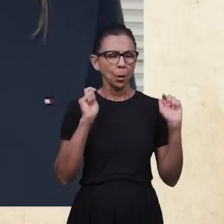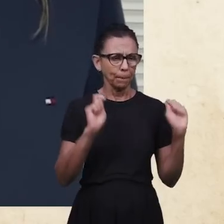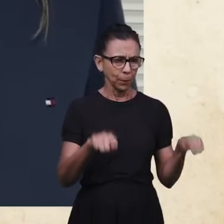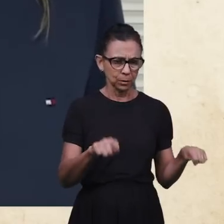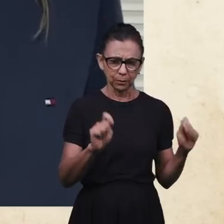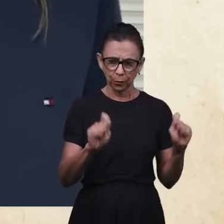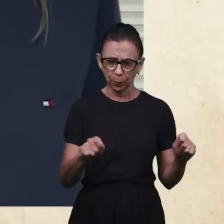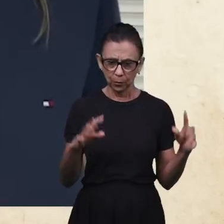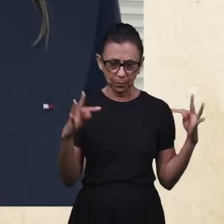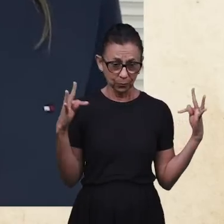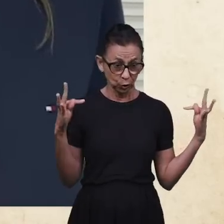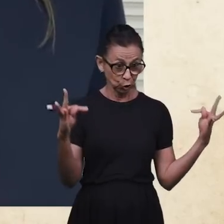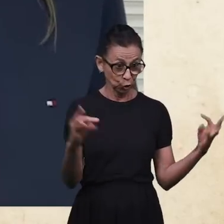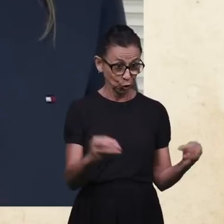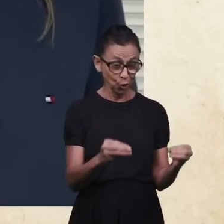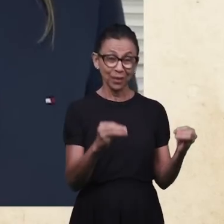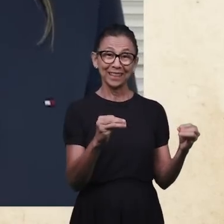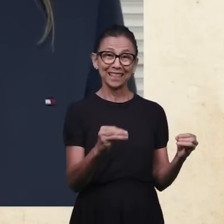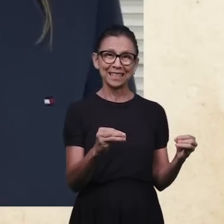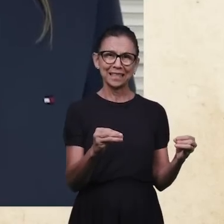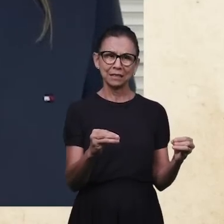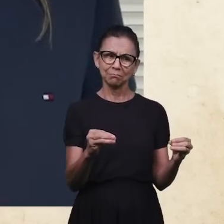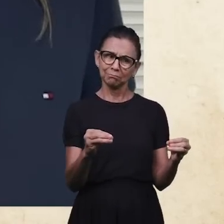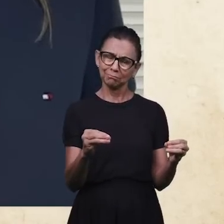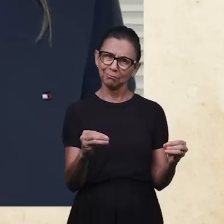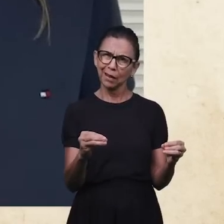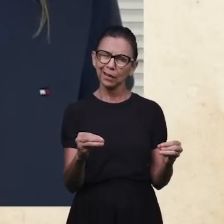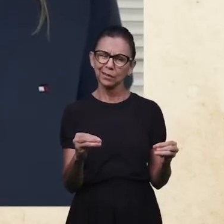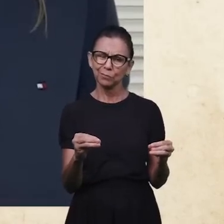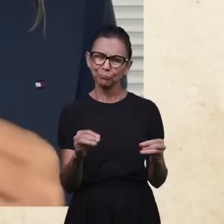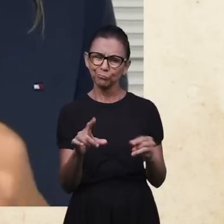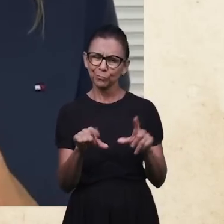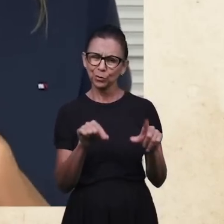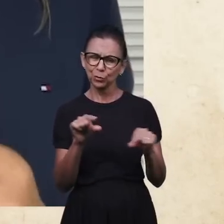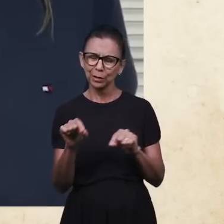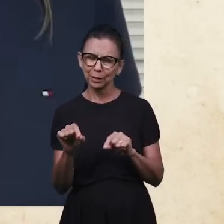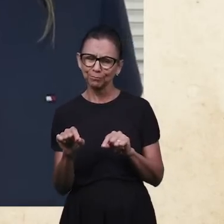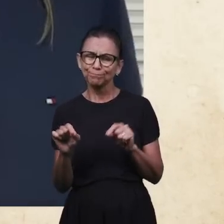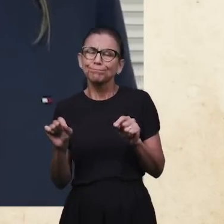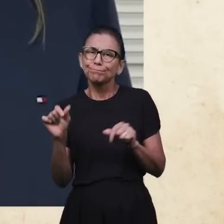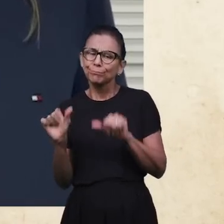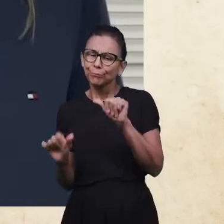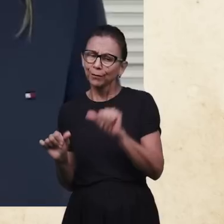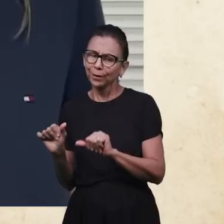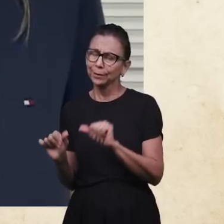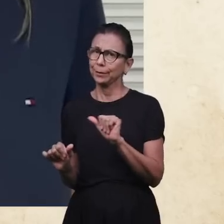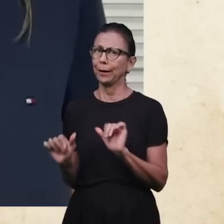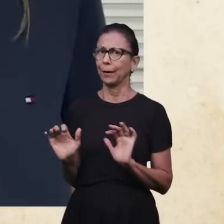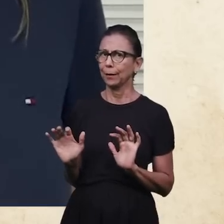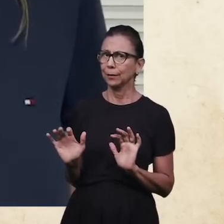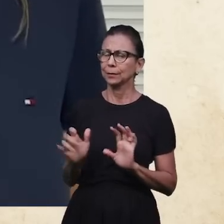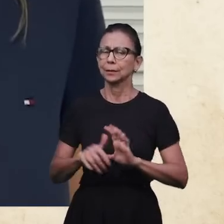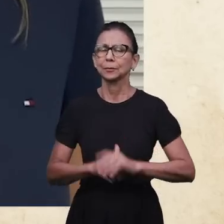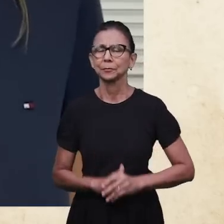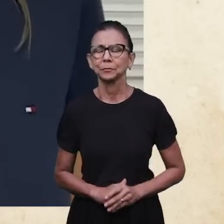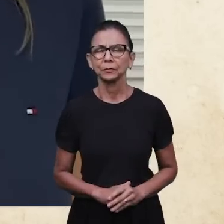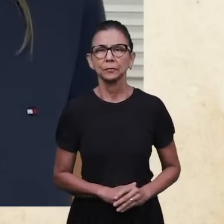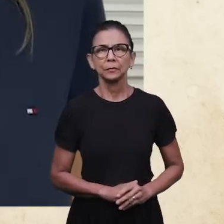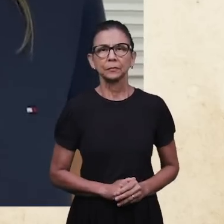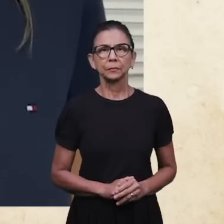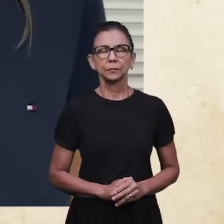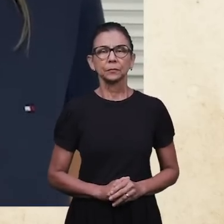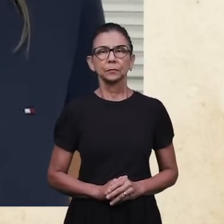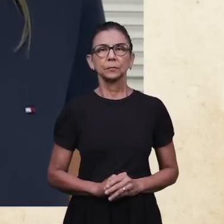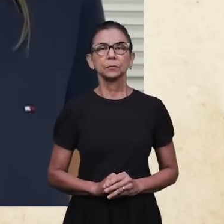nem todas as coisas me convêm", a minha pergunta sobre esse texto é: como nós, jovens, podemos aprimorar nosso